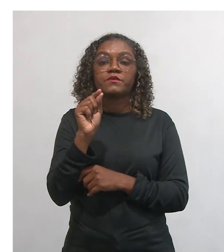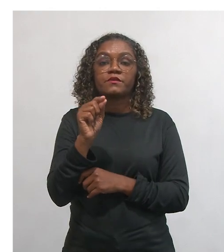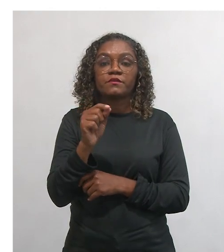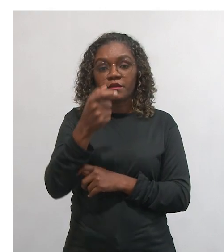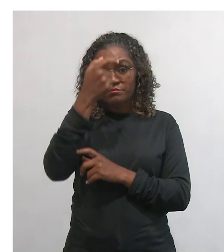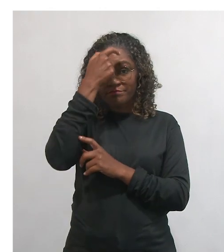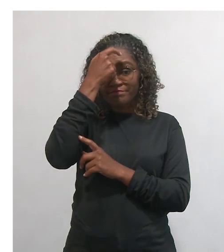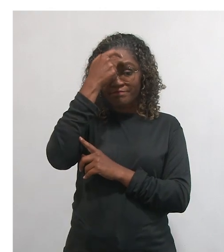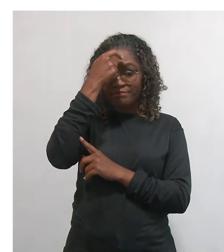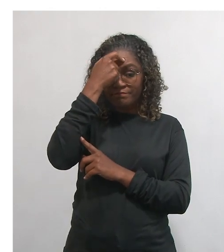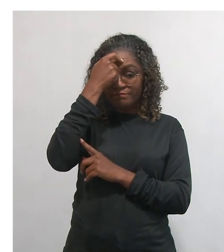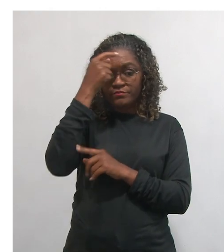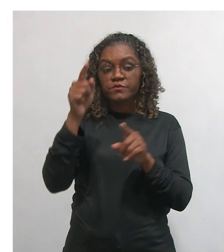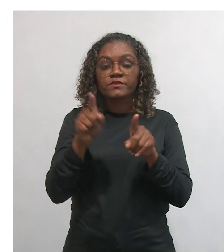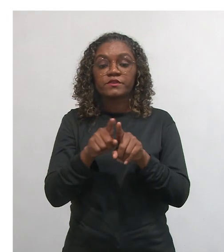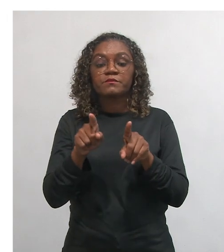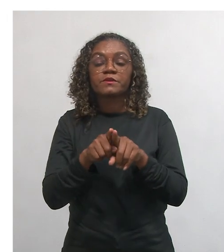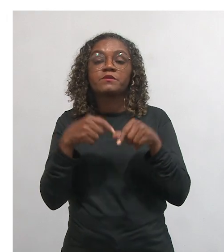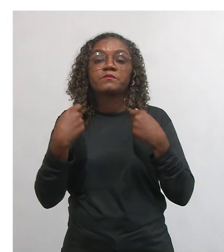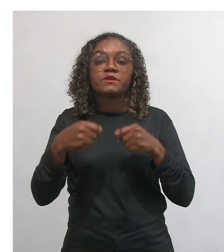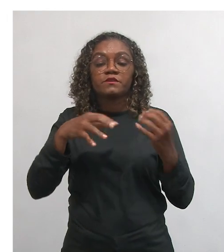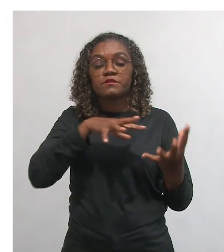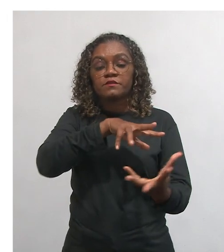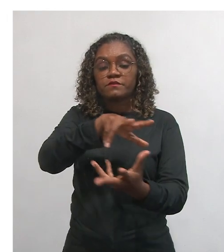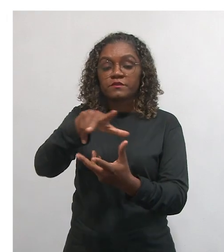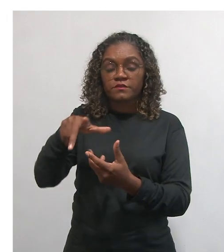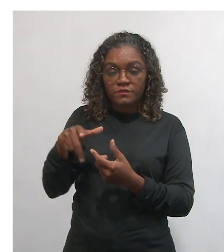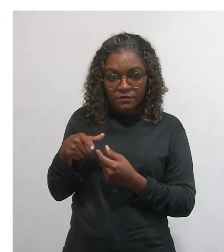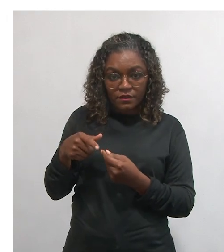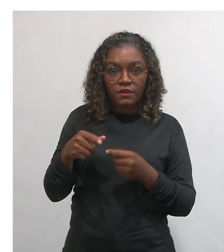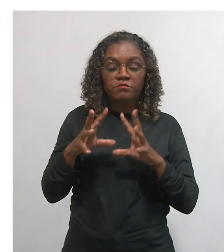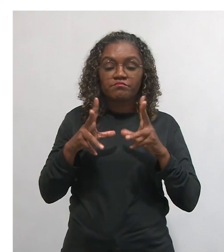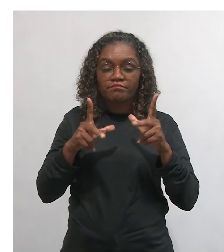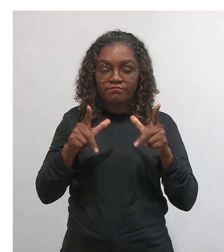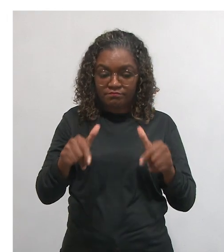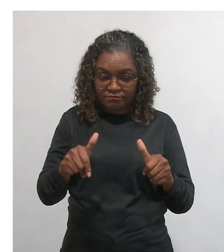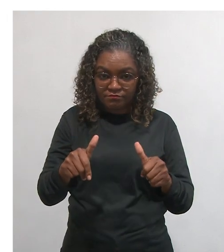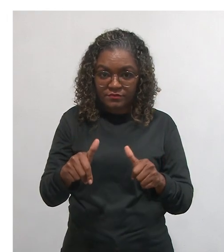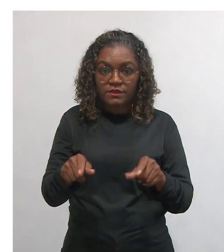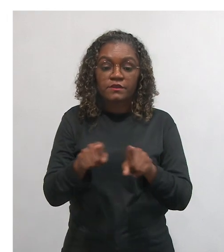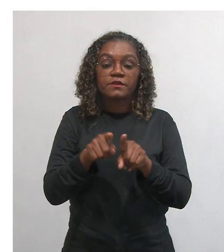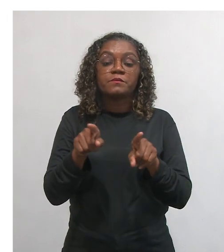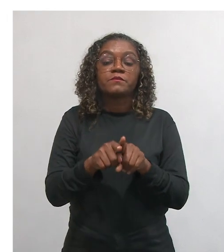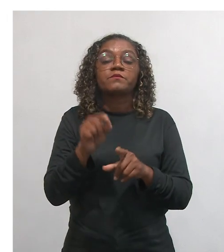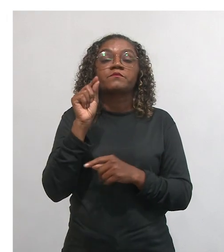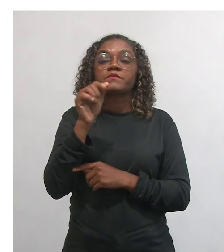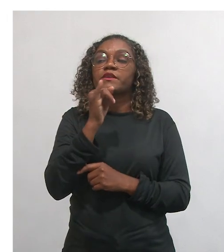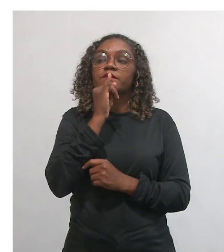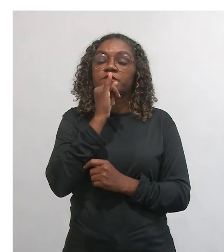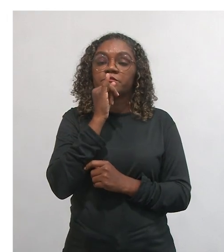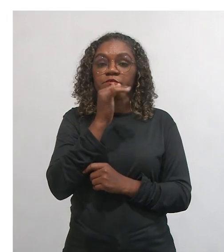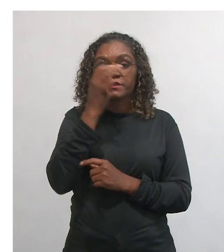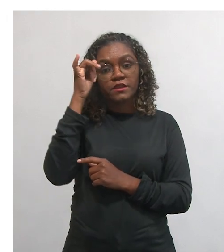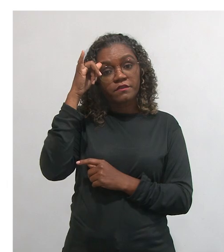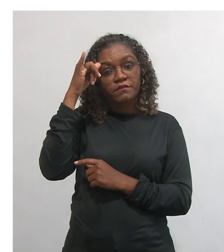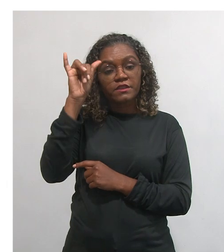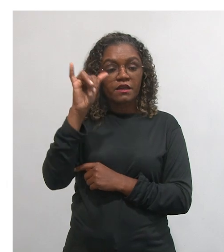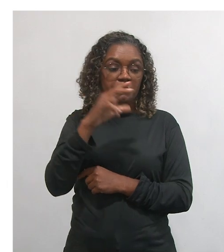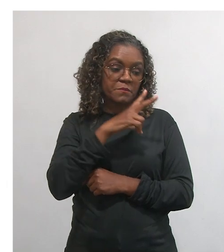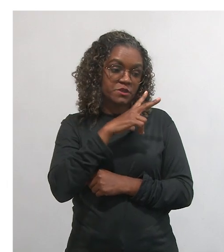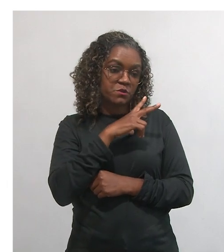legitimado, ele precisa ser universal e com garantia de totalidade. Então tem que evitar